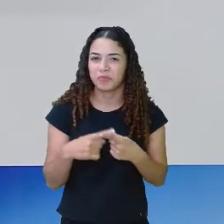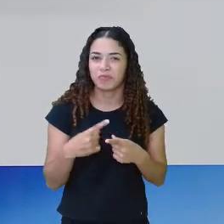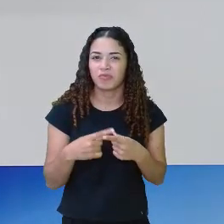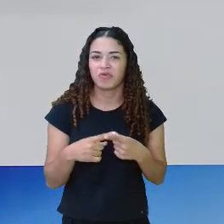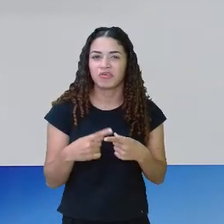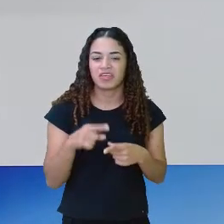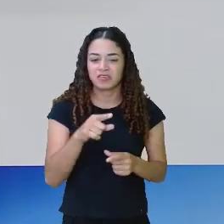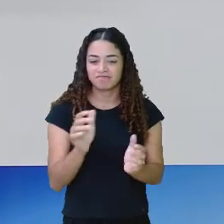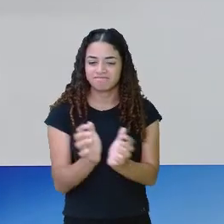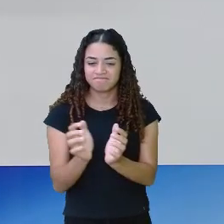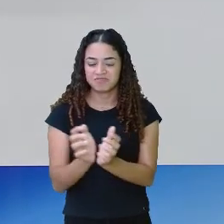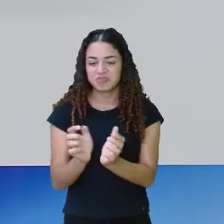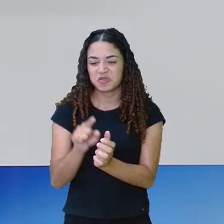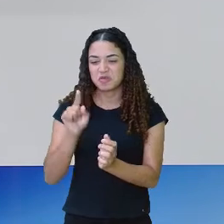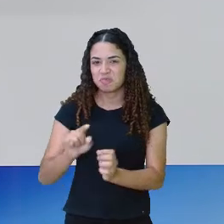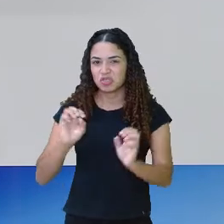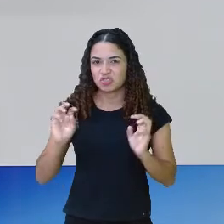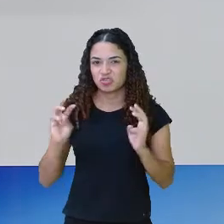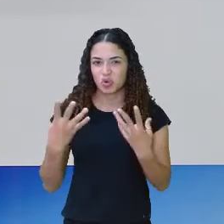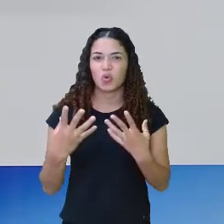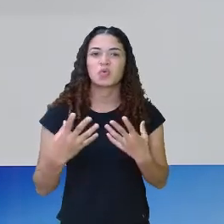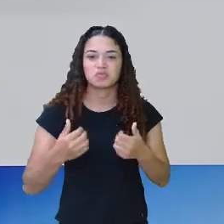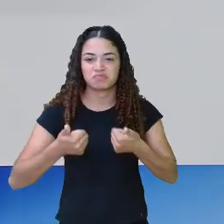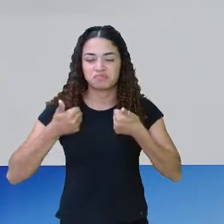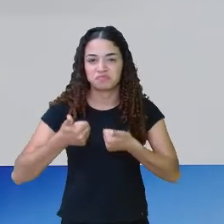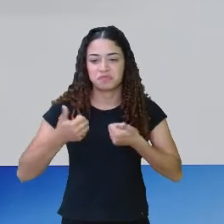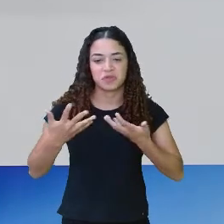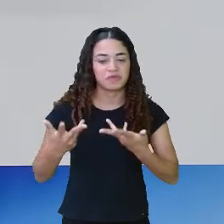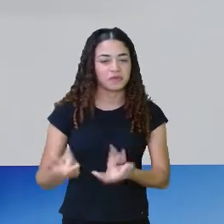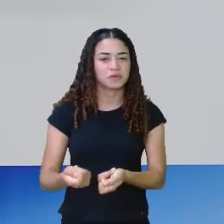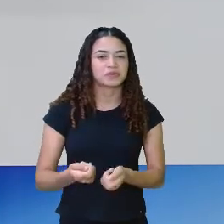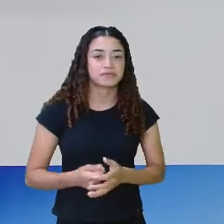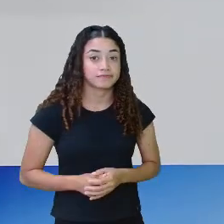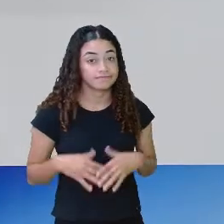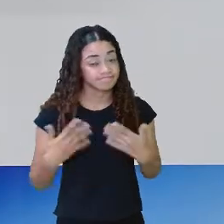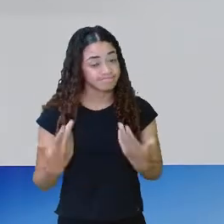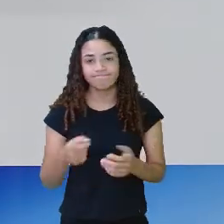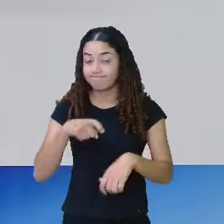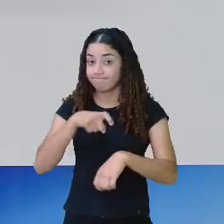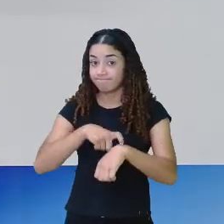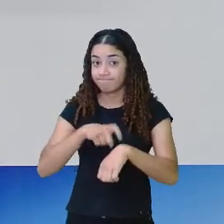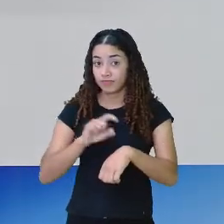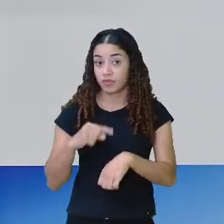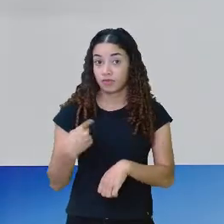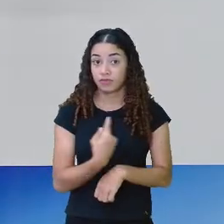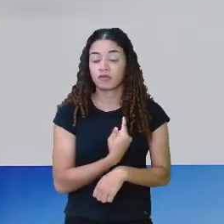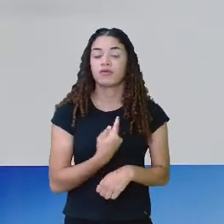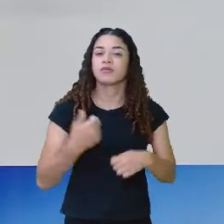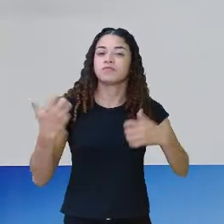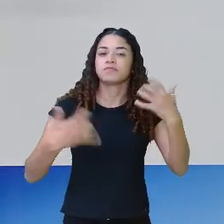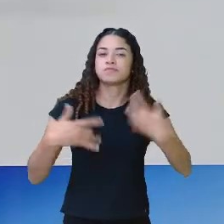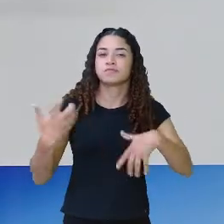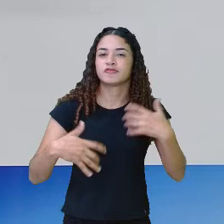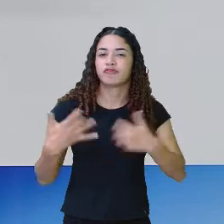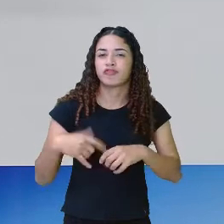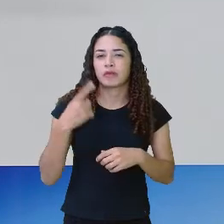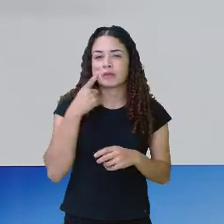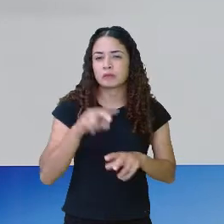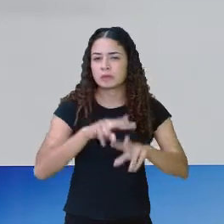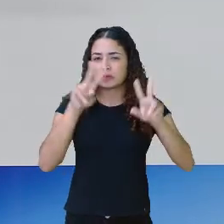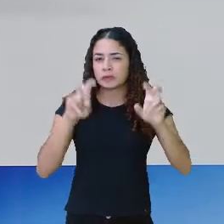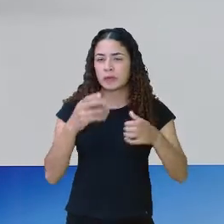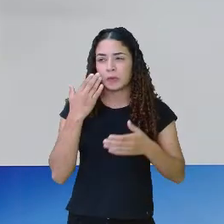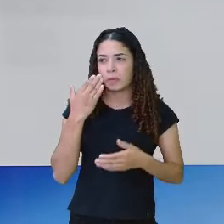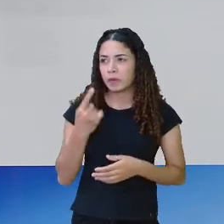essa equipe é show. Quando a gente fala de propriedades de igualdade e